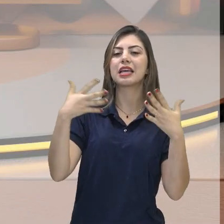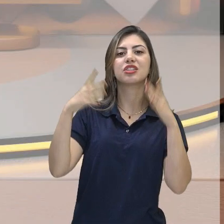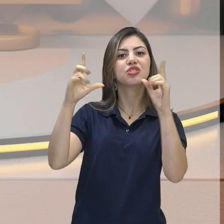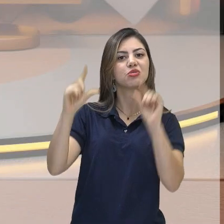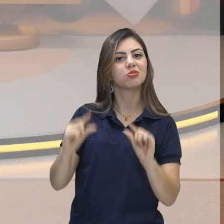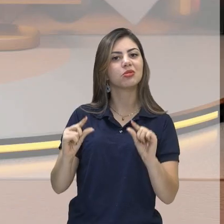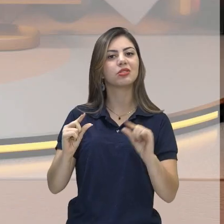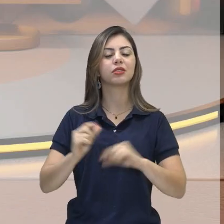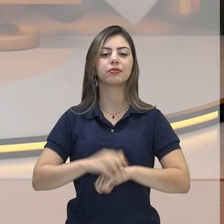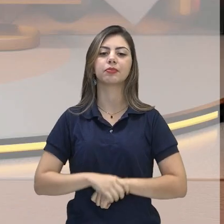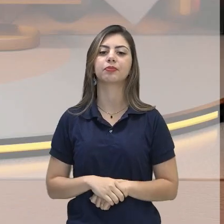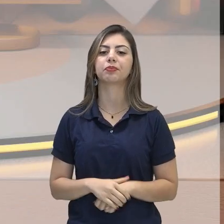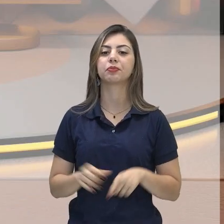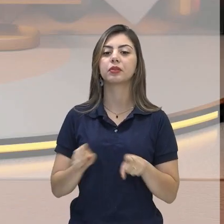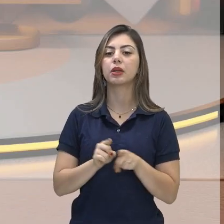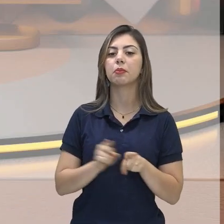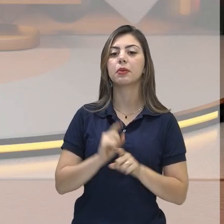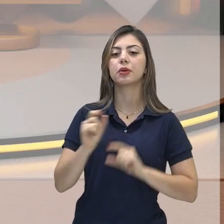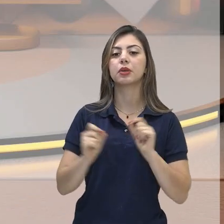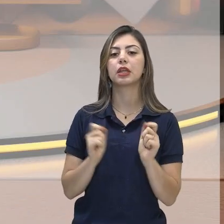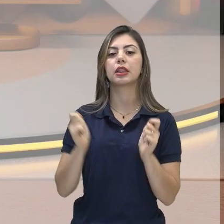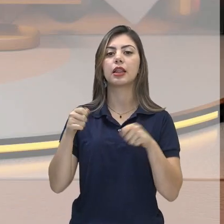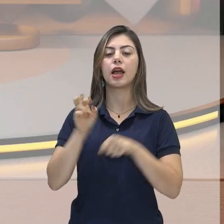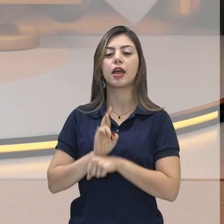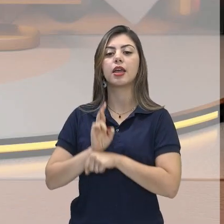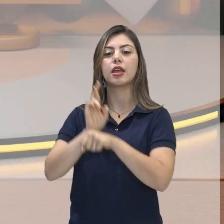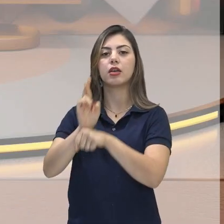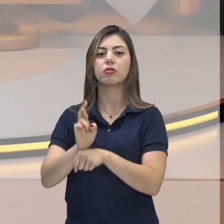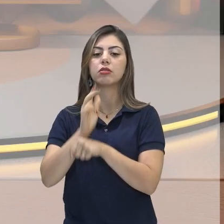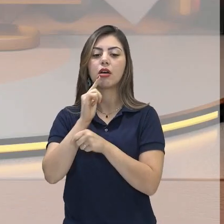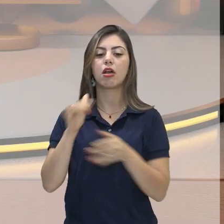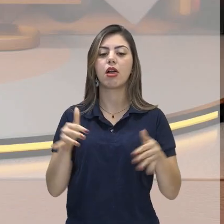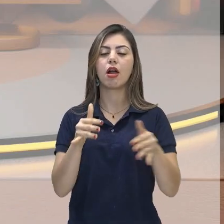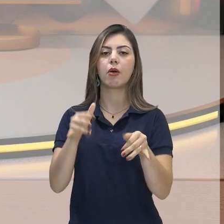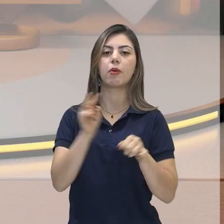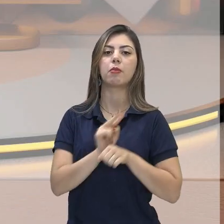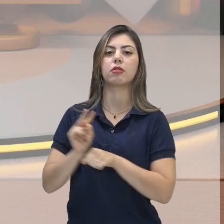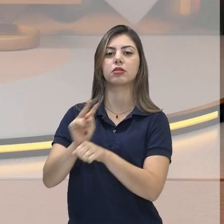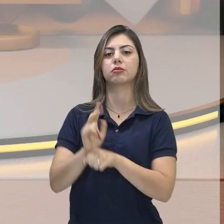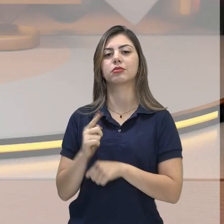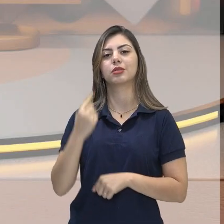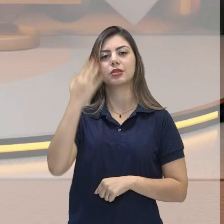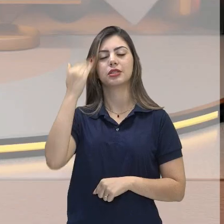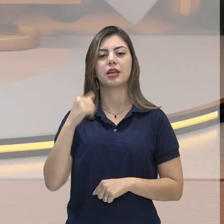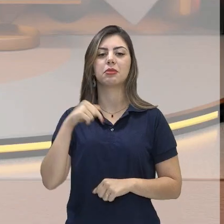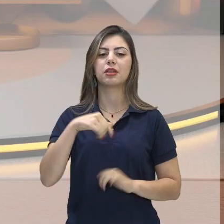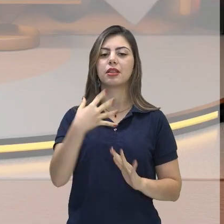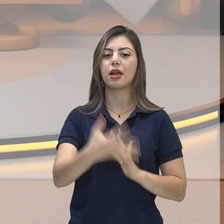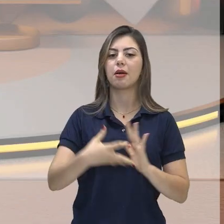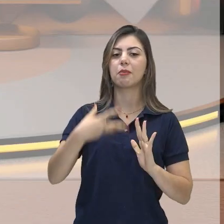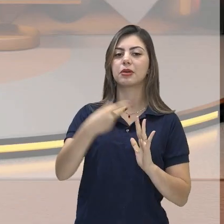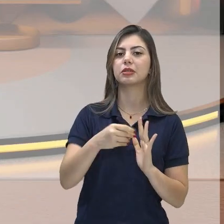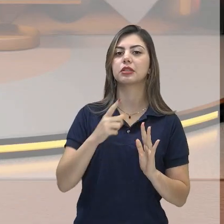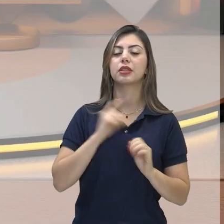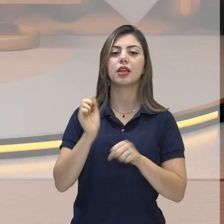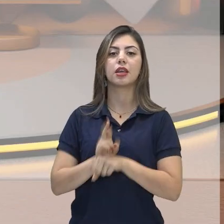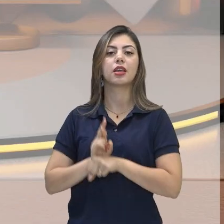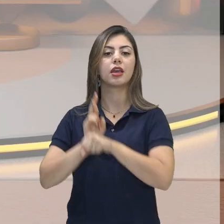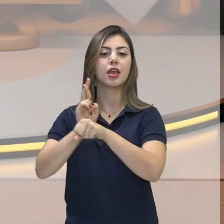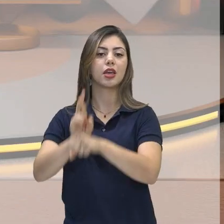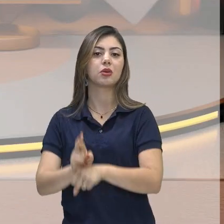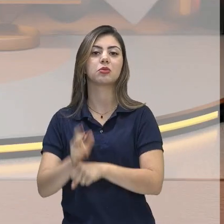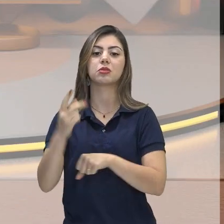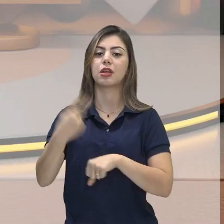na sequência a proteção de recursos hídricos, né? A Amazônia vai concentrar grande parte dos recursos hídricos do